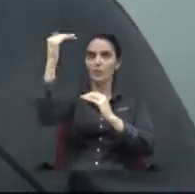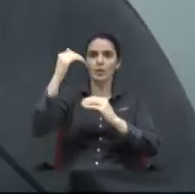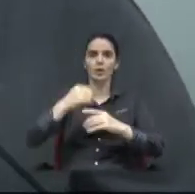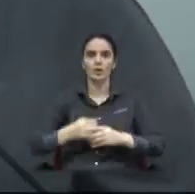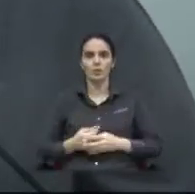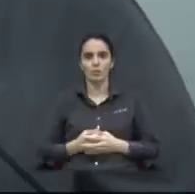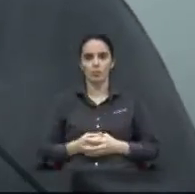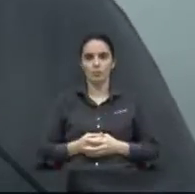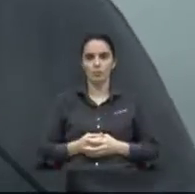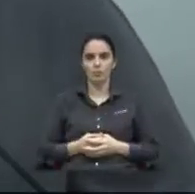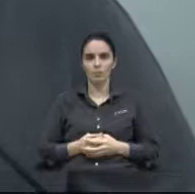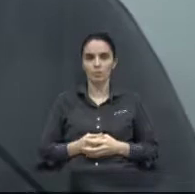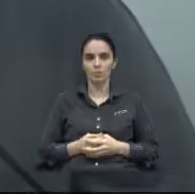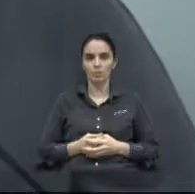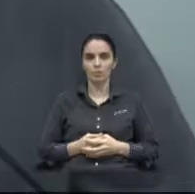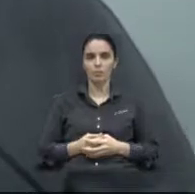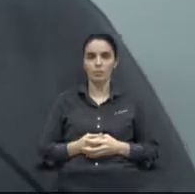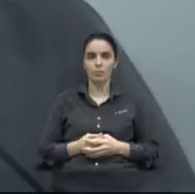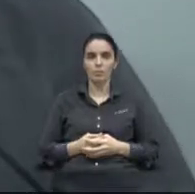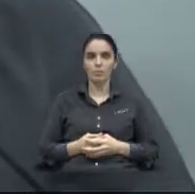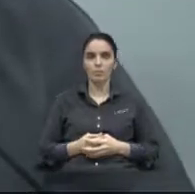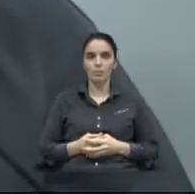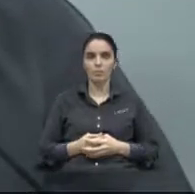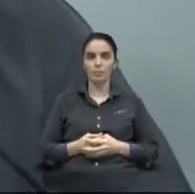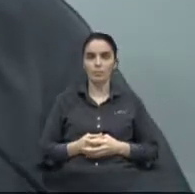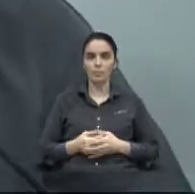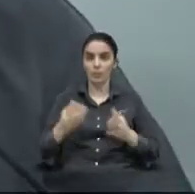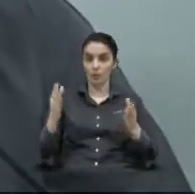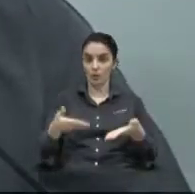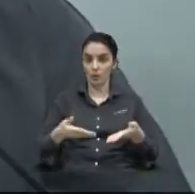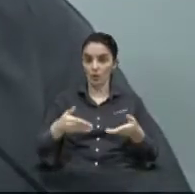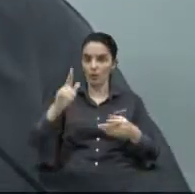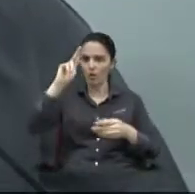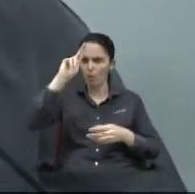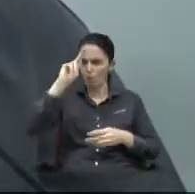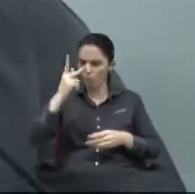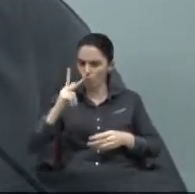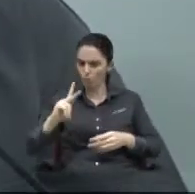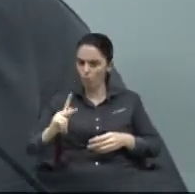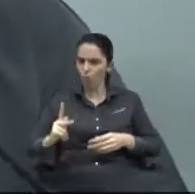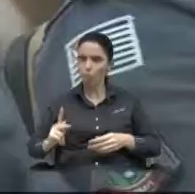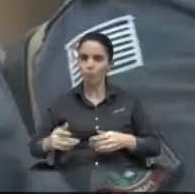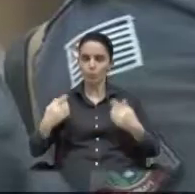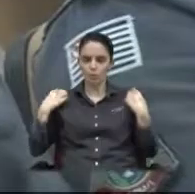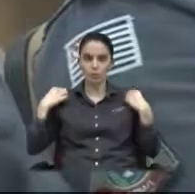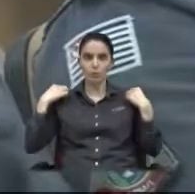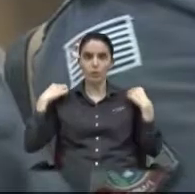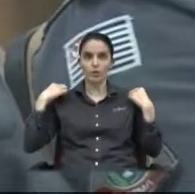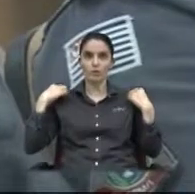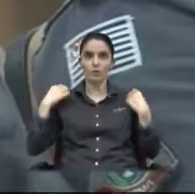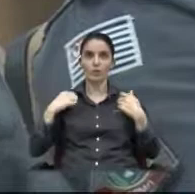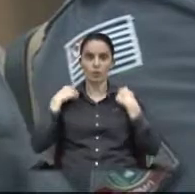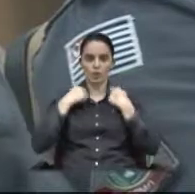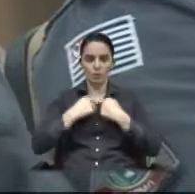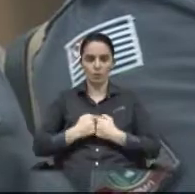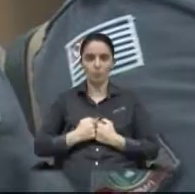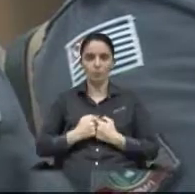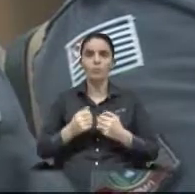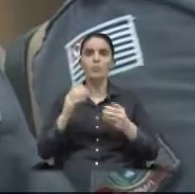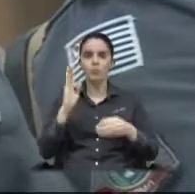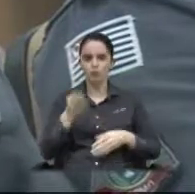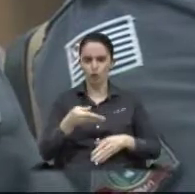e eu tenho certeza que ela vai honrar com o vovô essa farda que hoje ela veste já estando